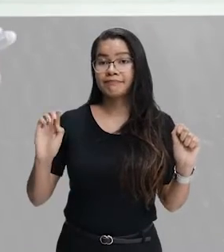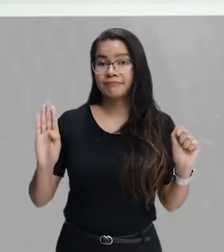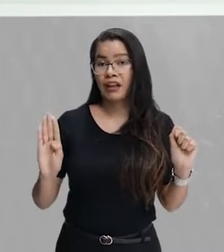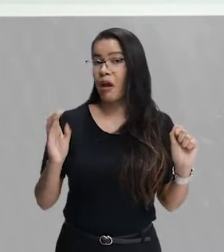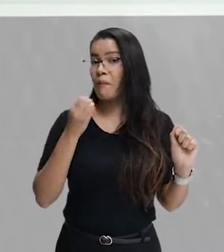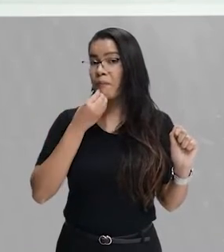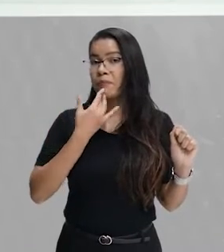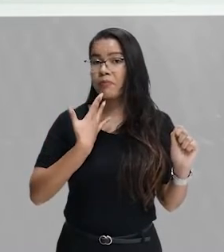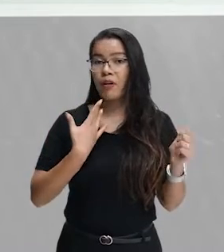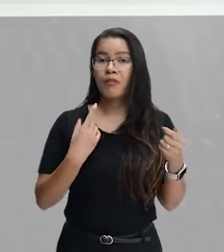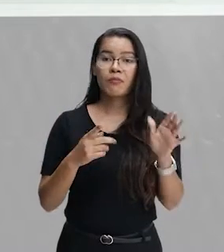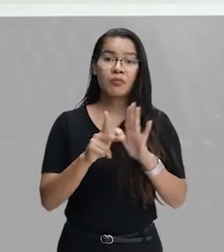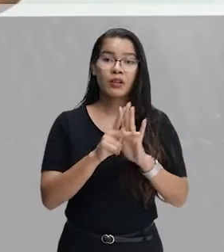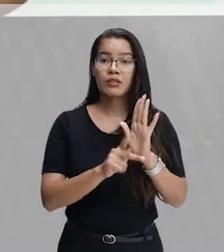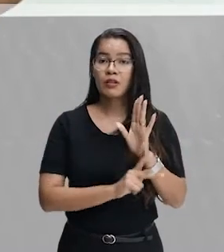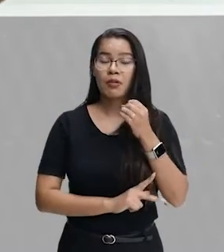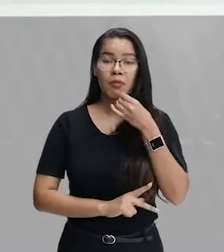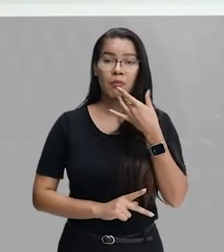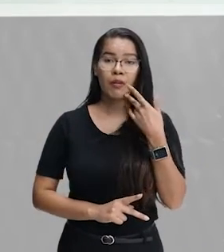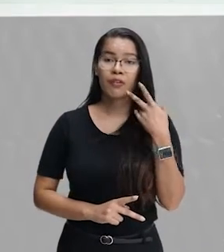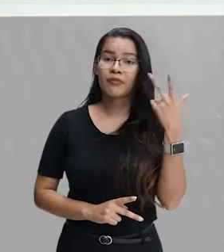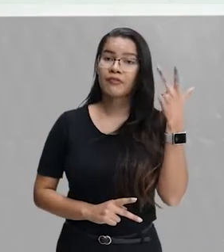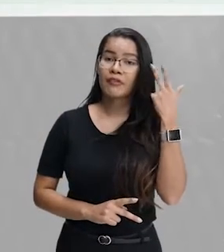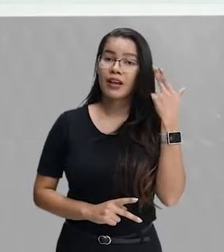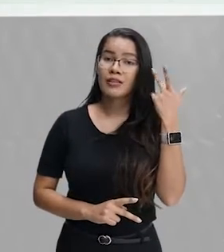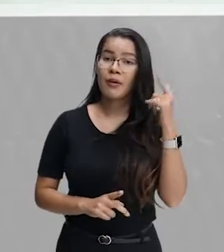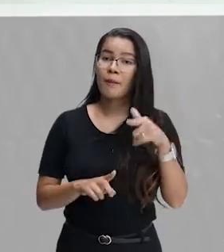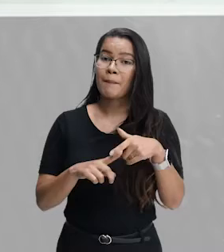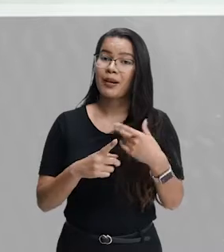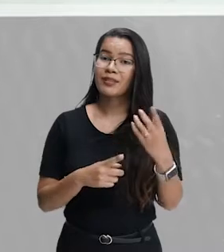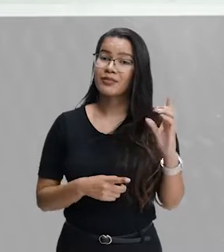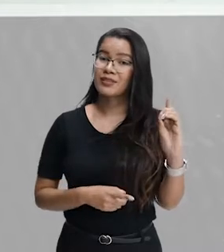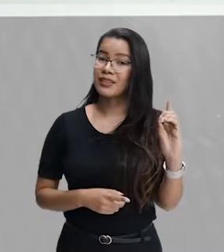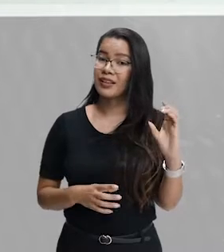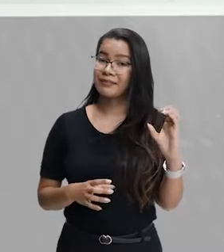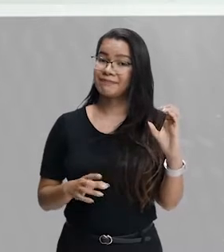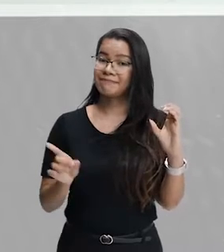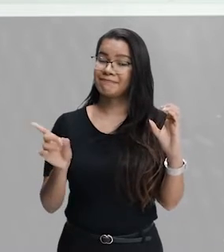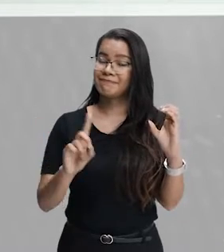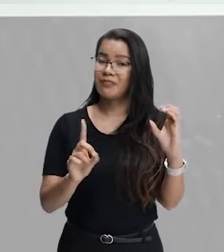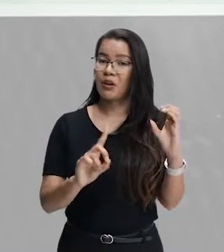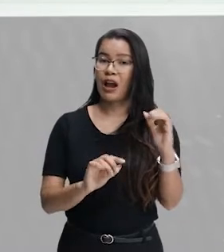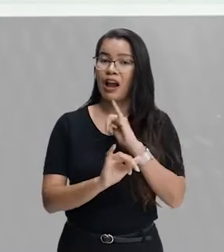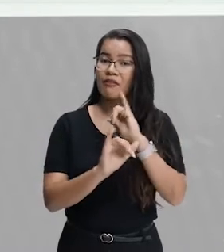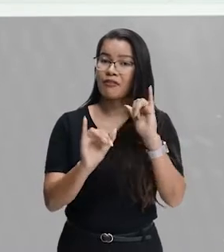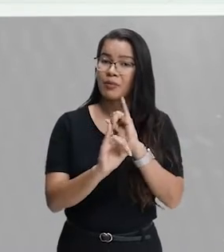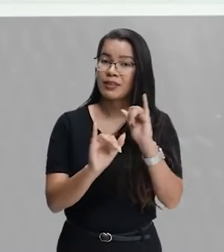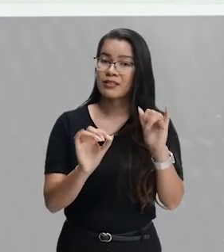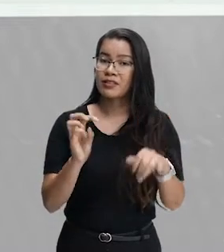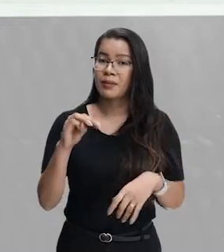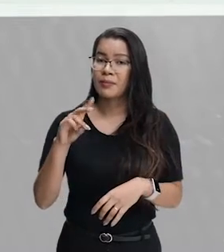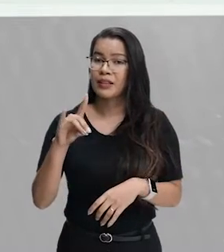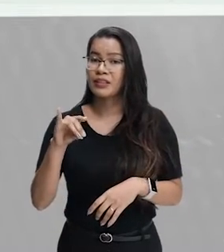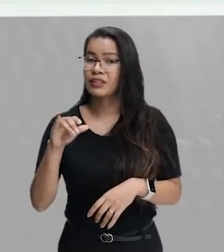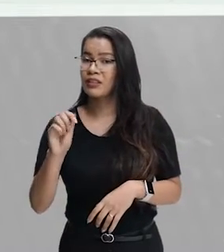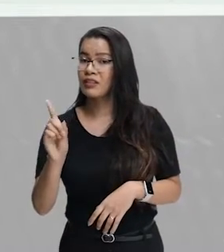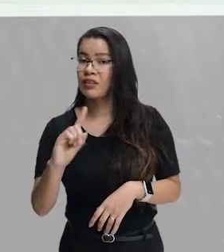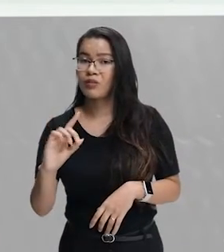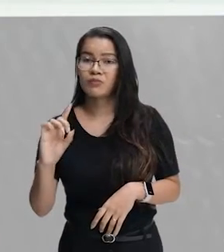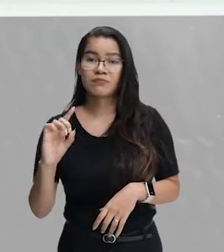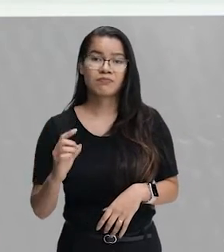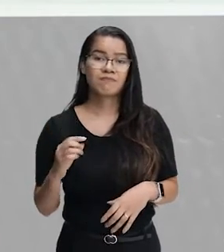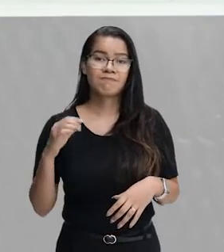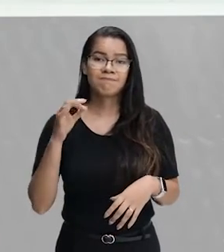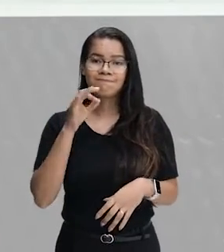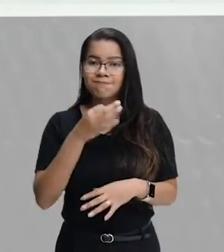ia fazer o planejamento dele tranquilo. Agora, esse grupo C não. Essa informação da média não é suficiente para